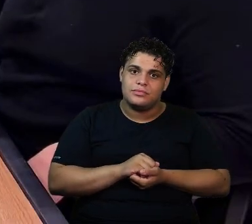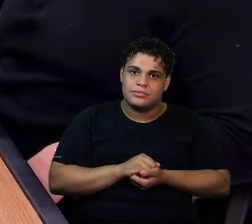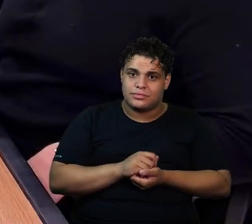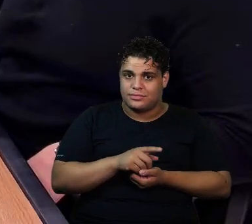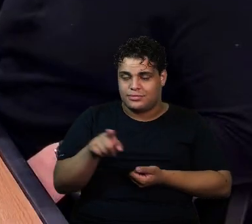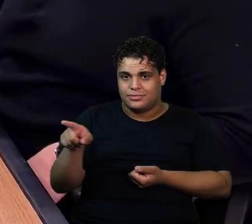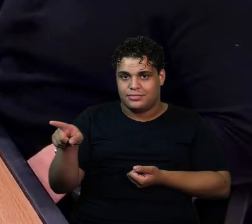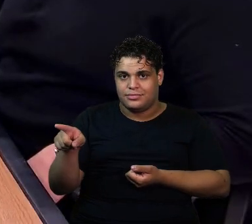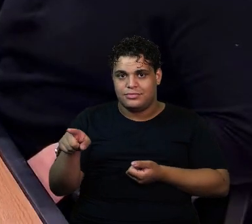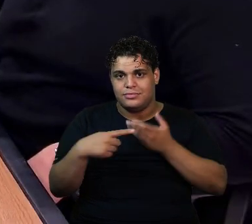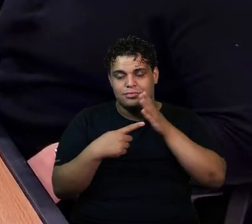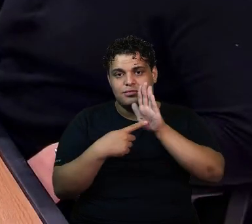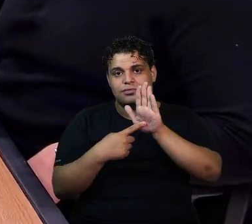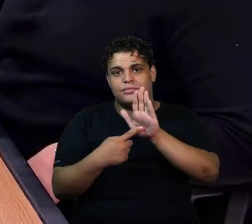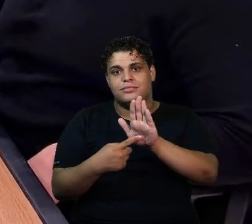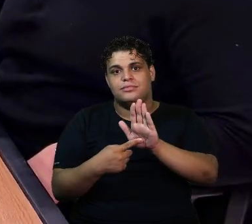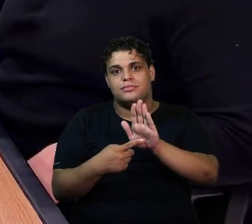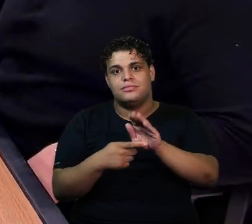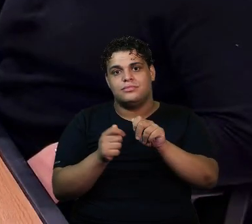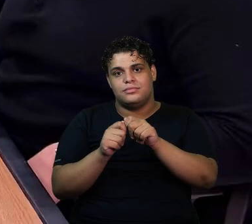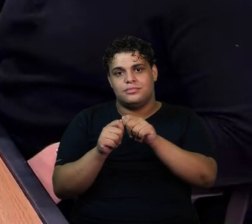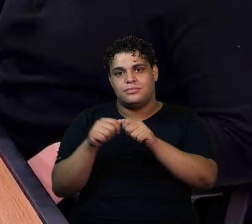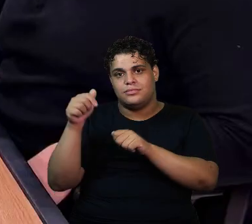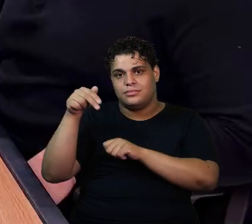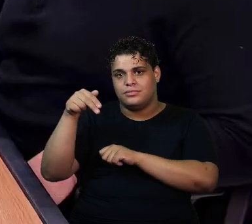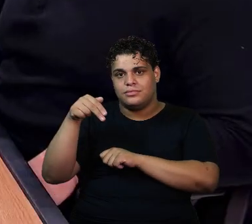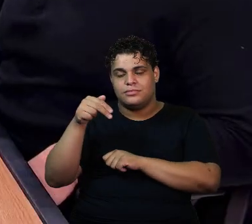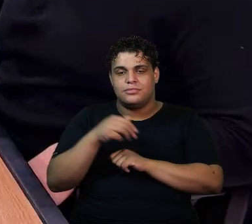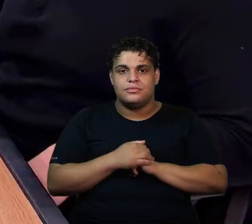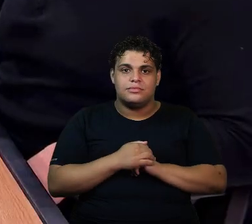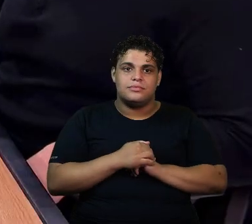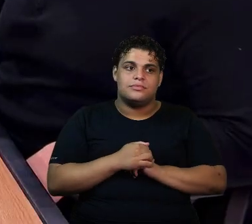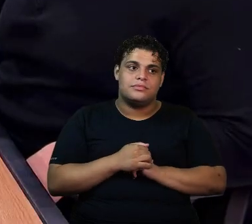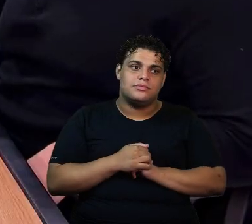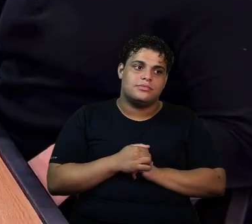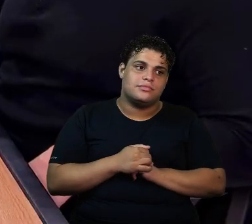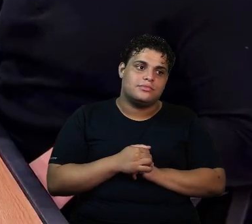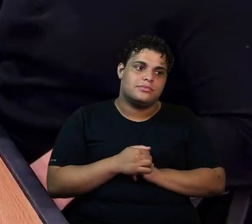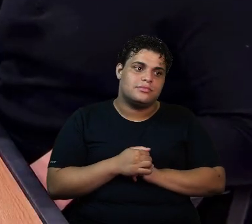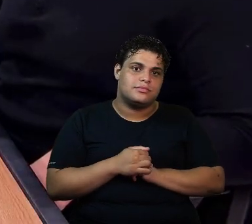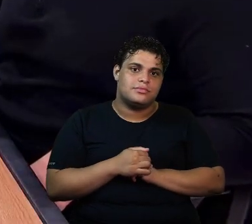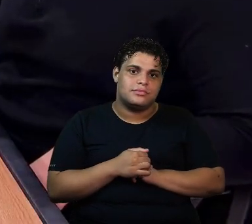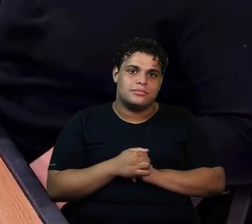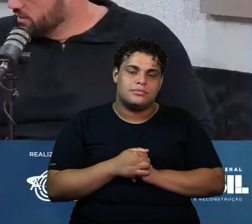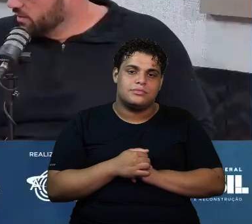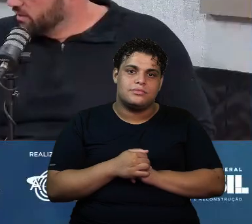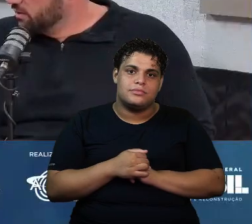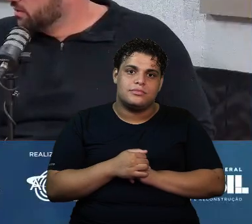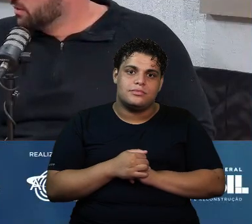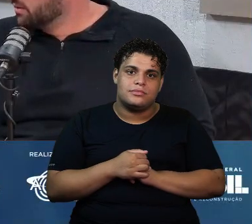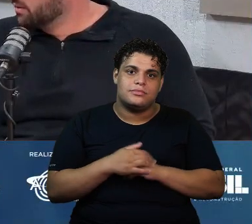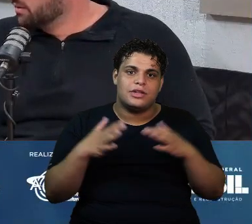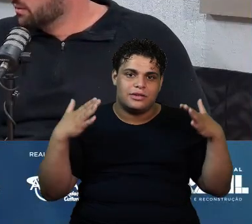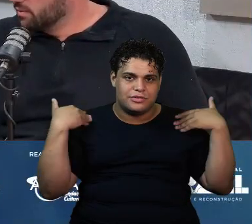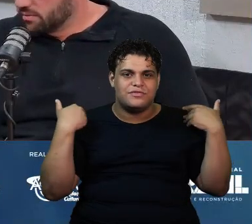que ajudaram a fazer aí novembro o mês de segurança aquática, que é antes das férias, né? É o começo